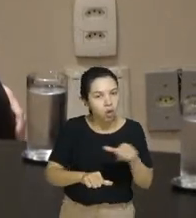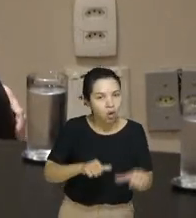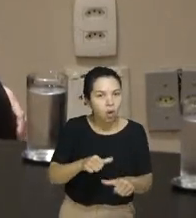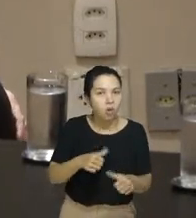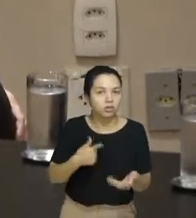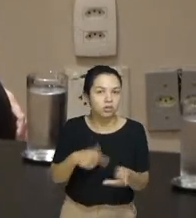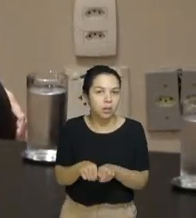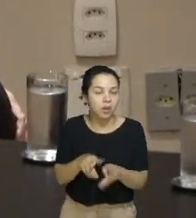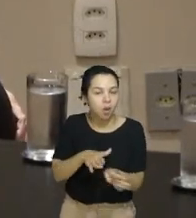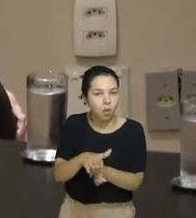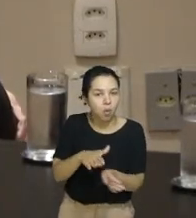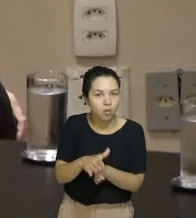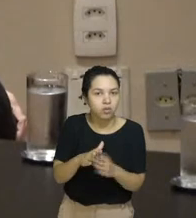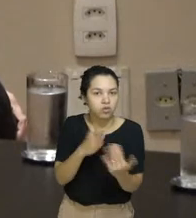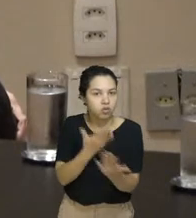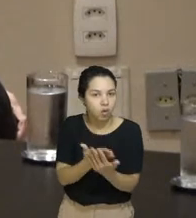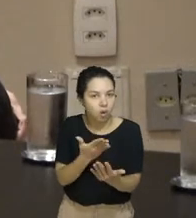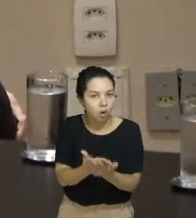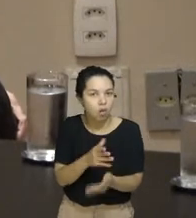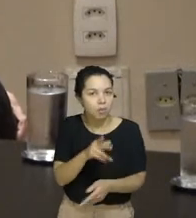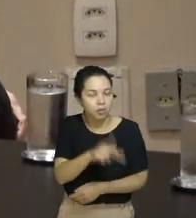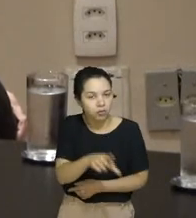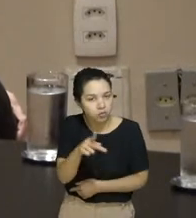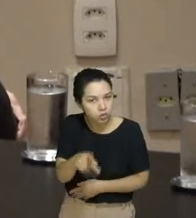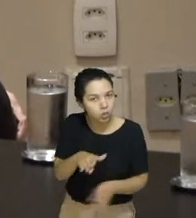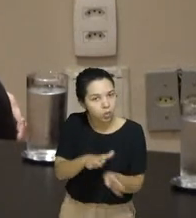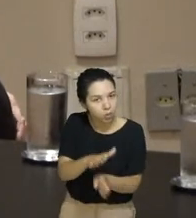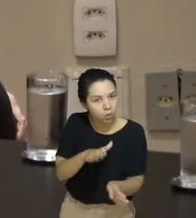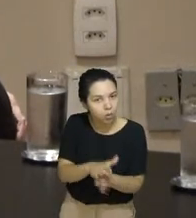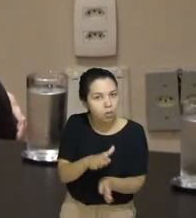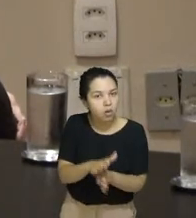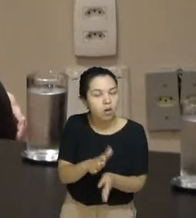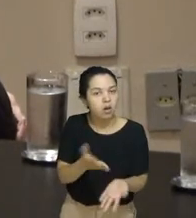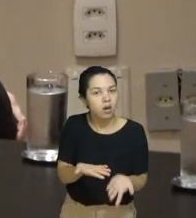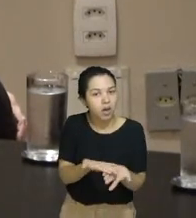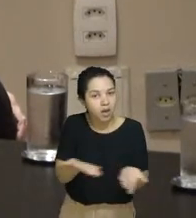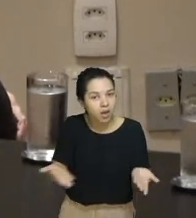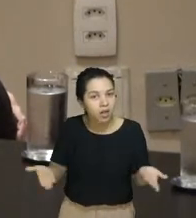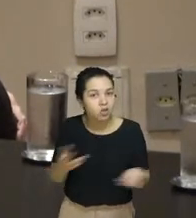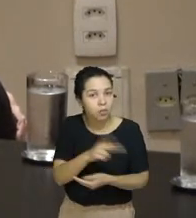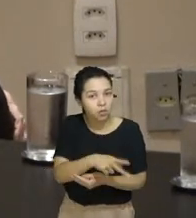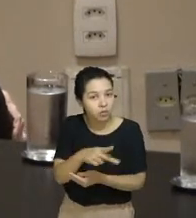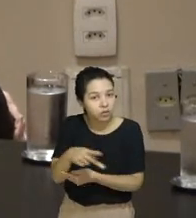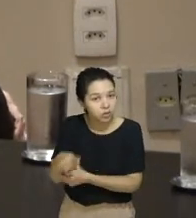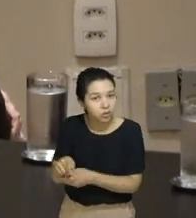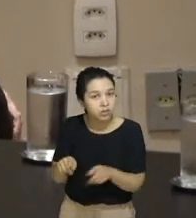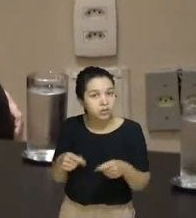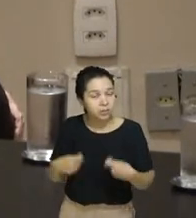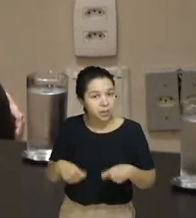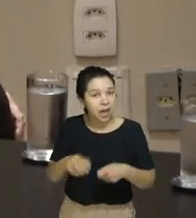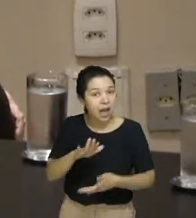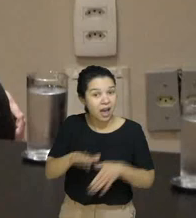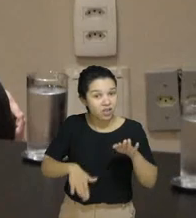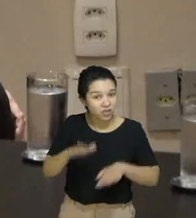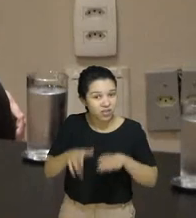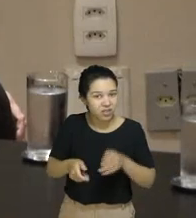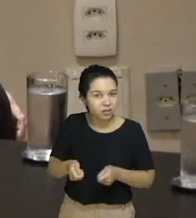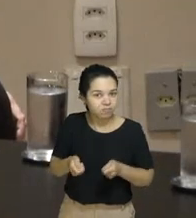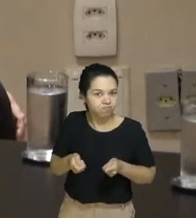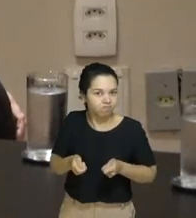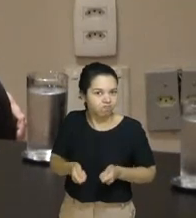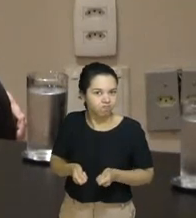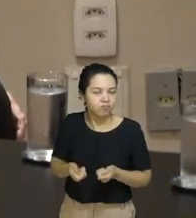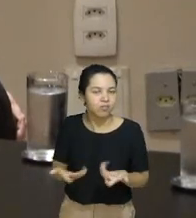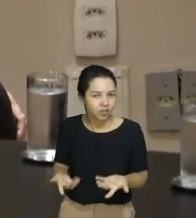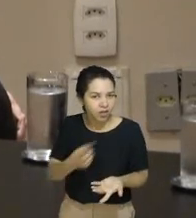orientar o professor, de sensibilizar os professores que muitas vezes embrutecem nesse caminho,